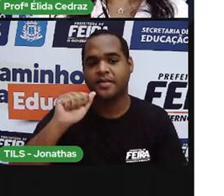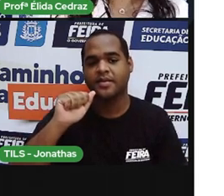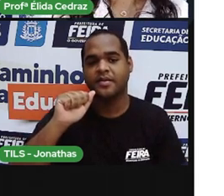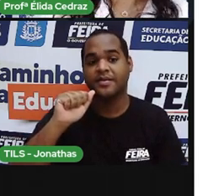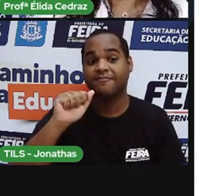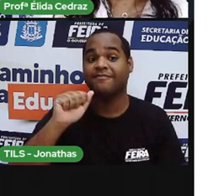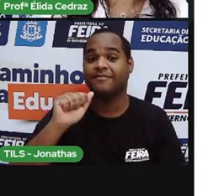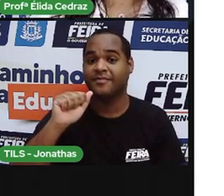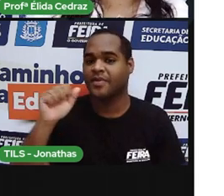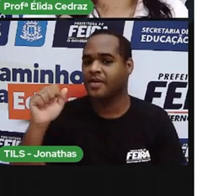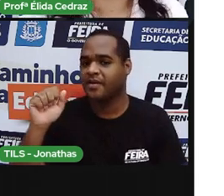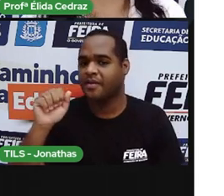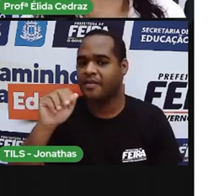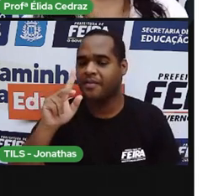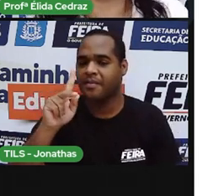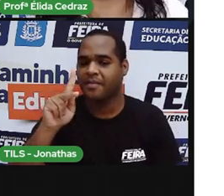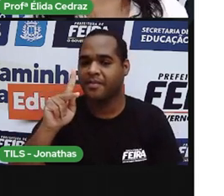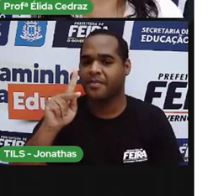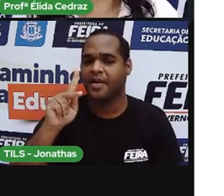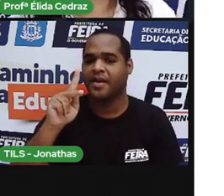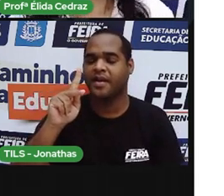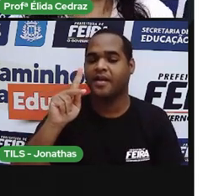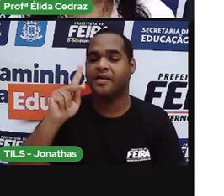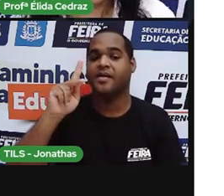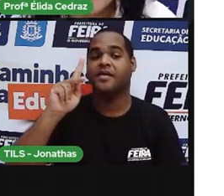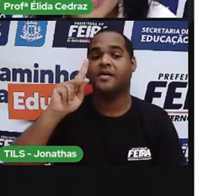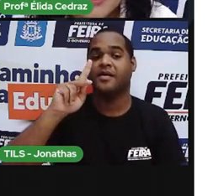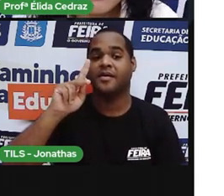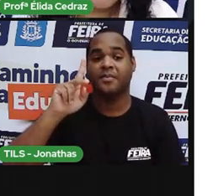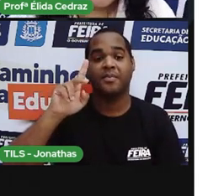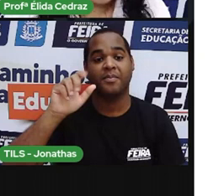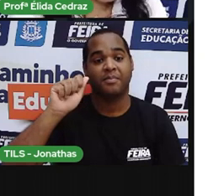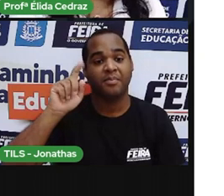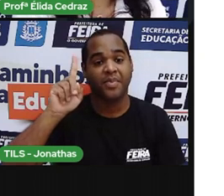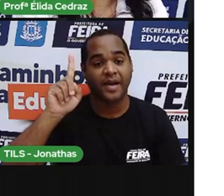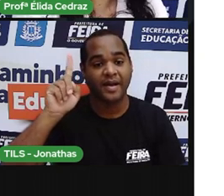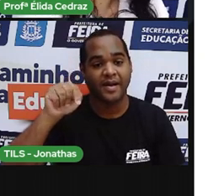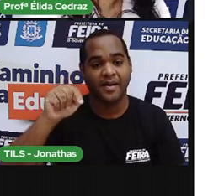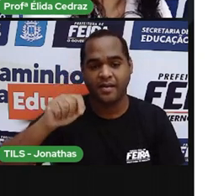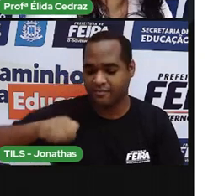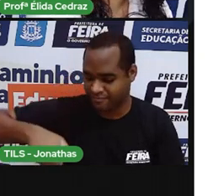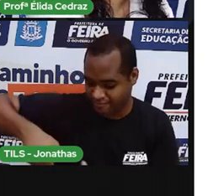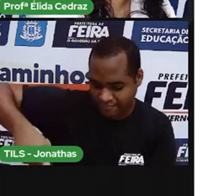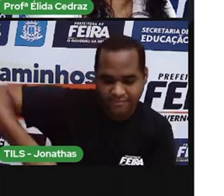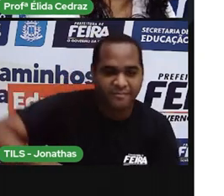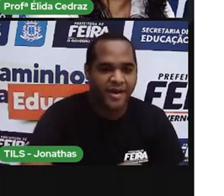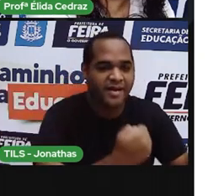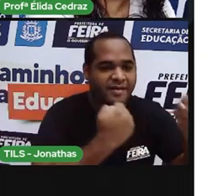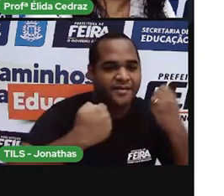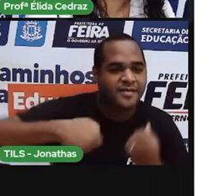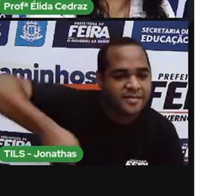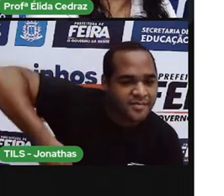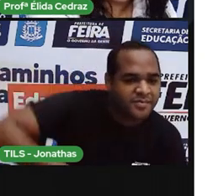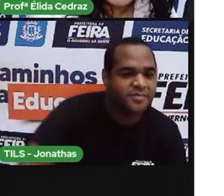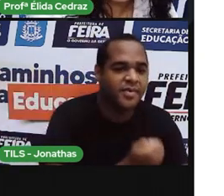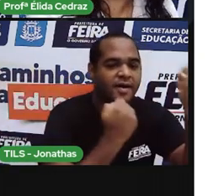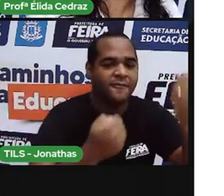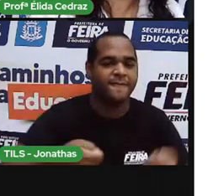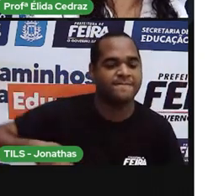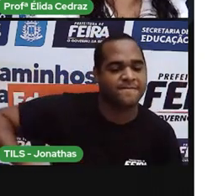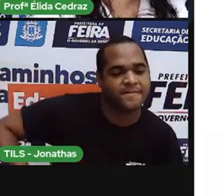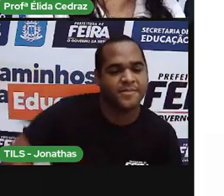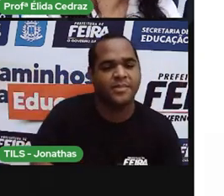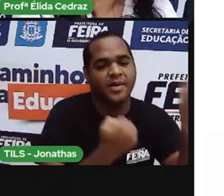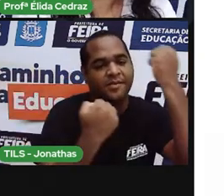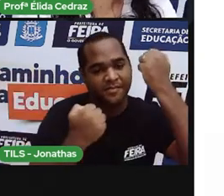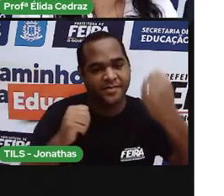E em pé, nós formamos a palavra pá. Aquele instrumento de pegar terra, pegar lixo,